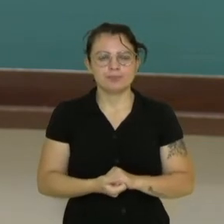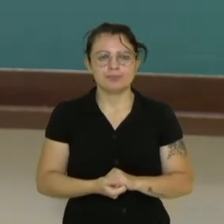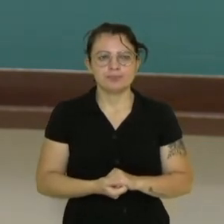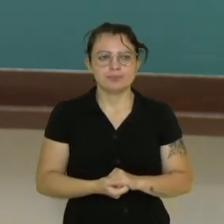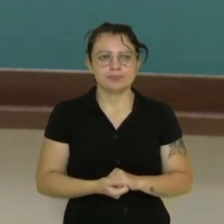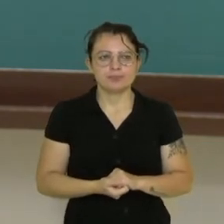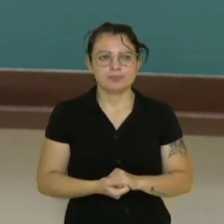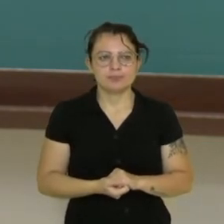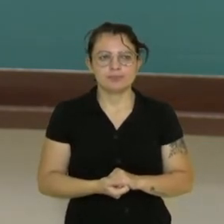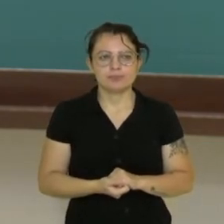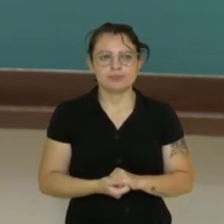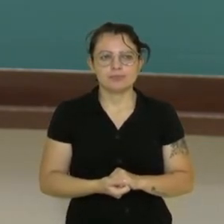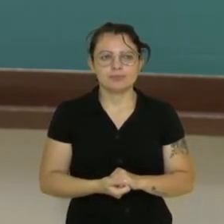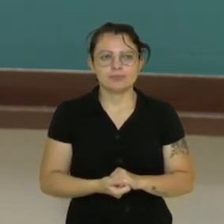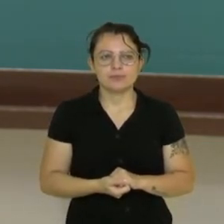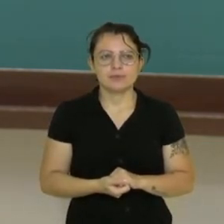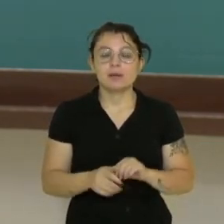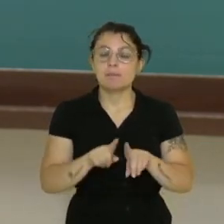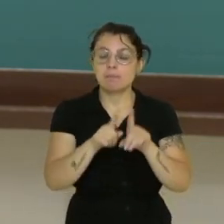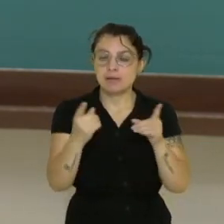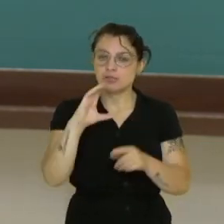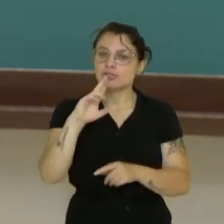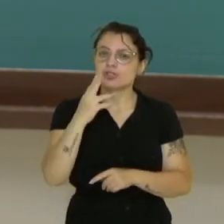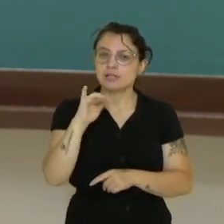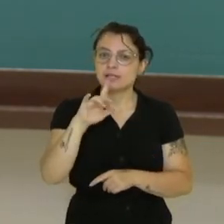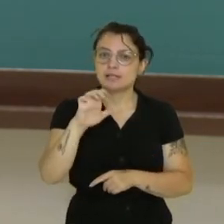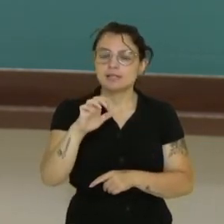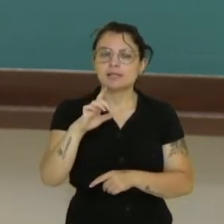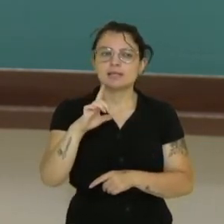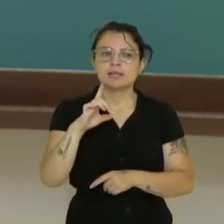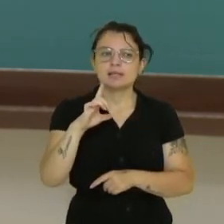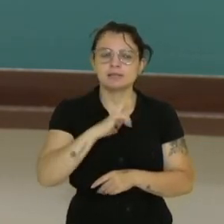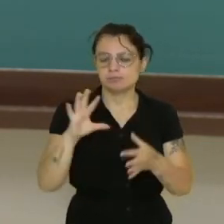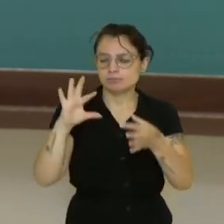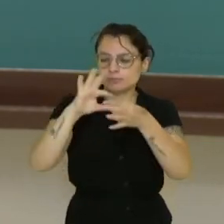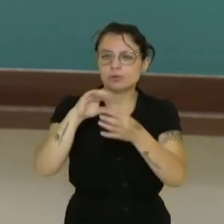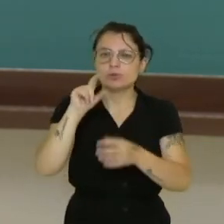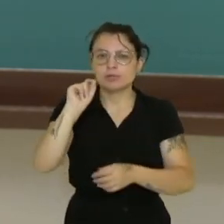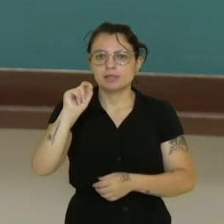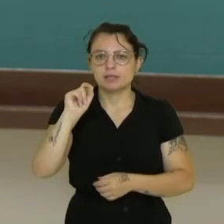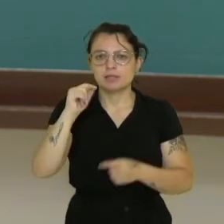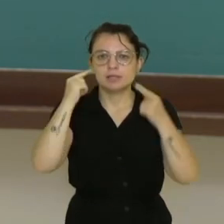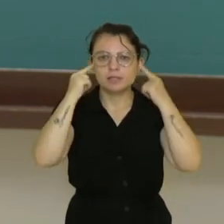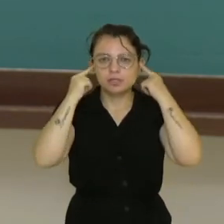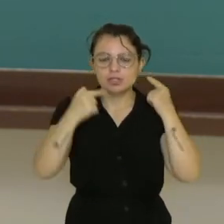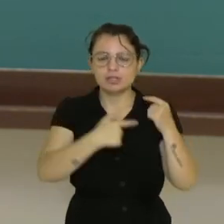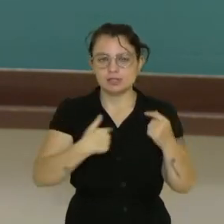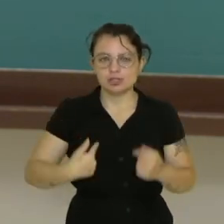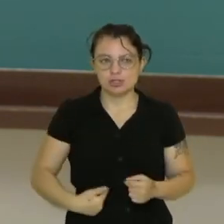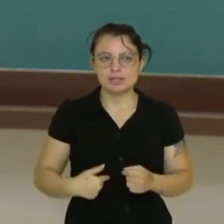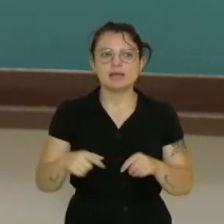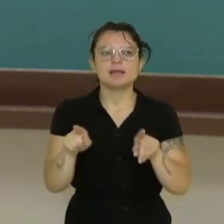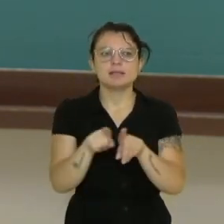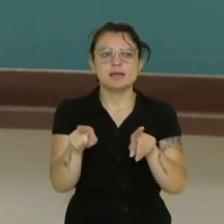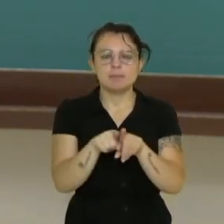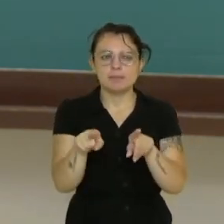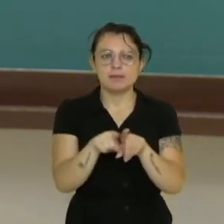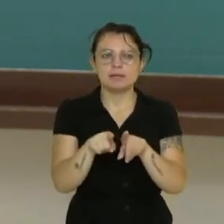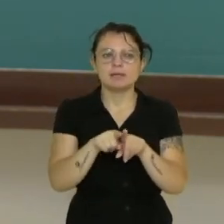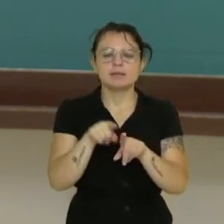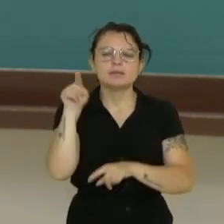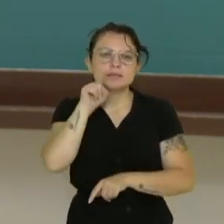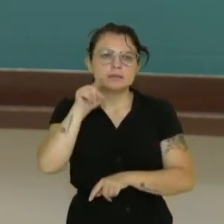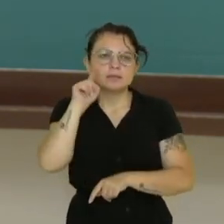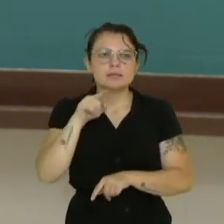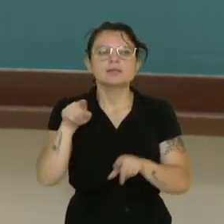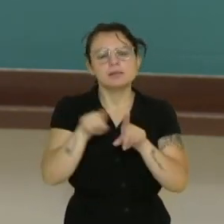muito boas com outros países, como a própria China ou até mesmo os Estados Unidos. Isso também acontece com